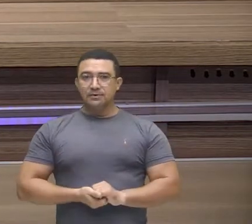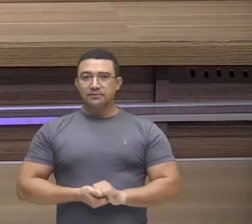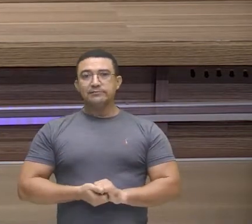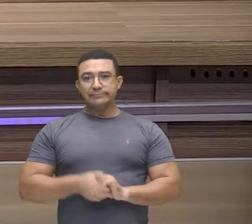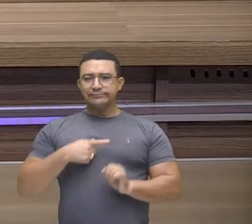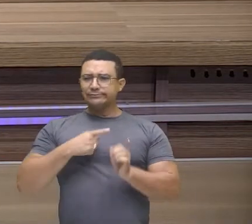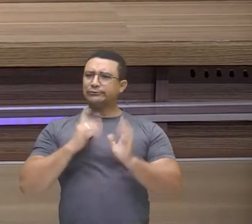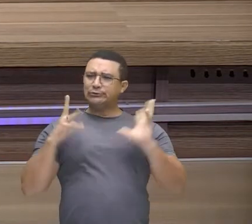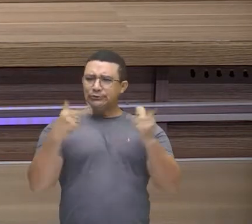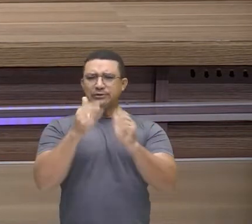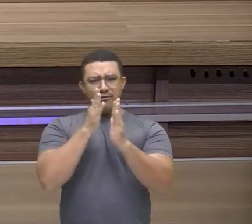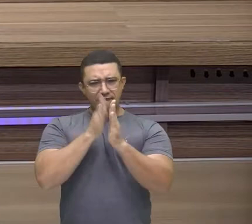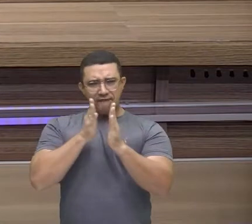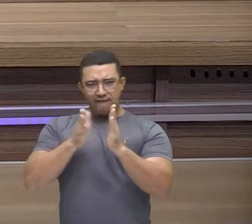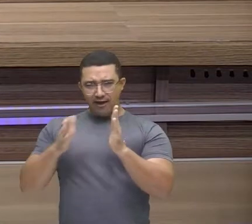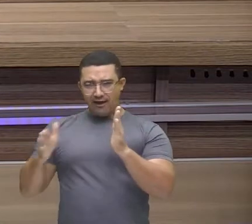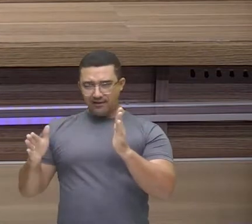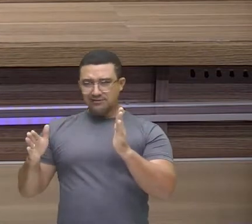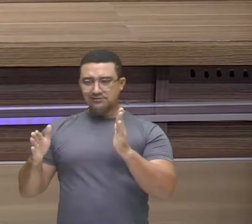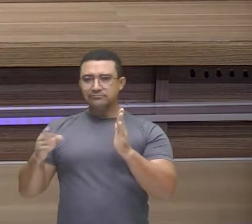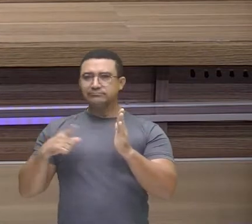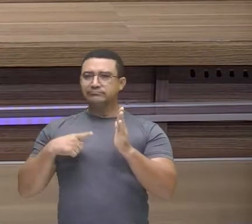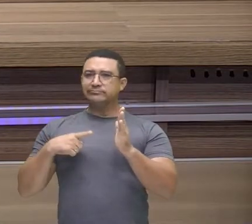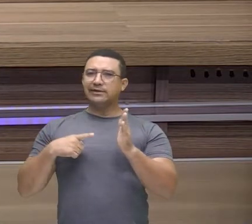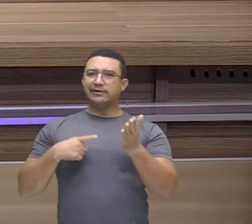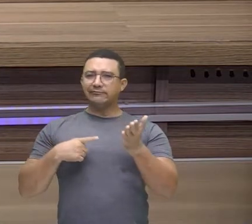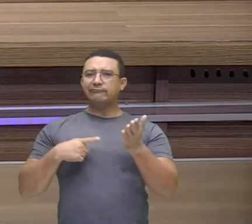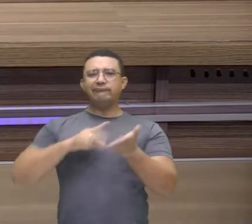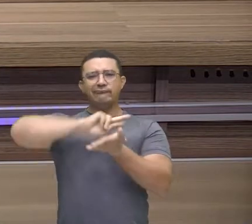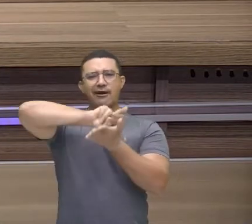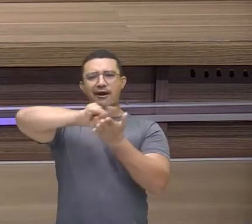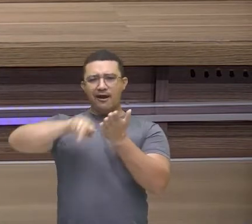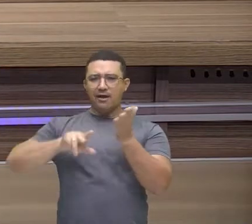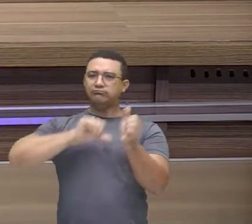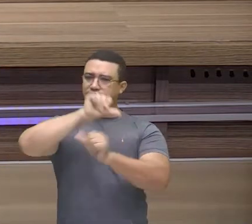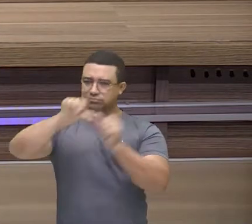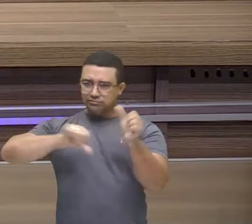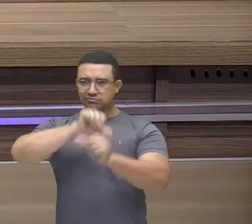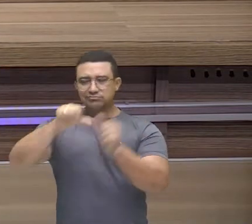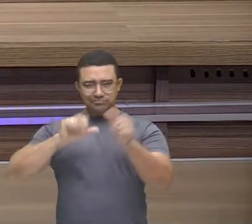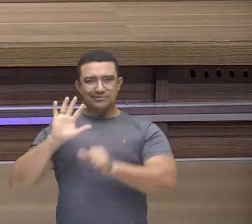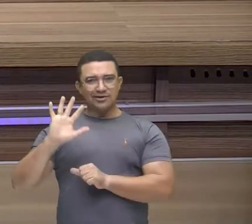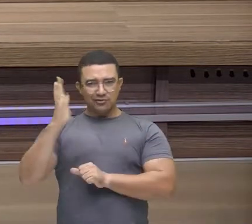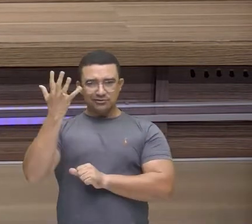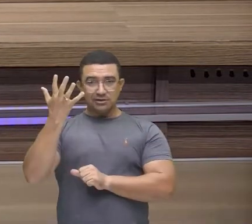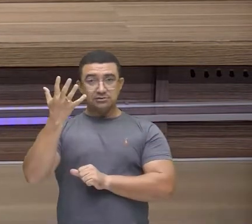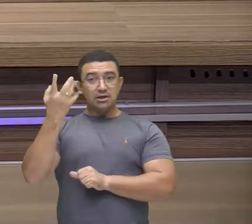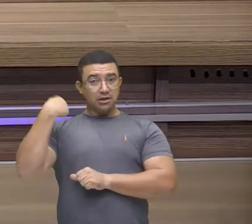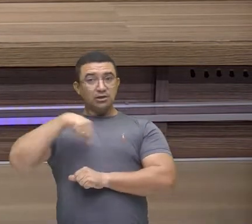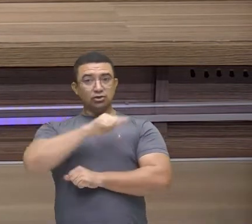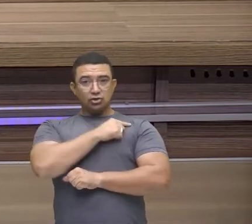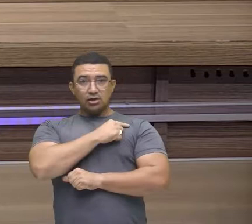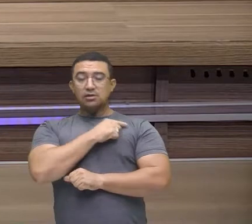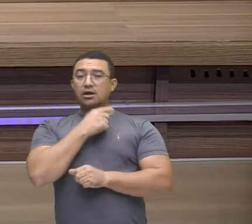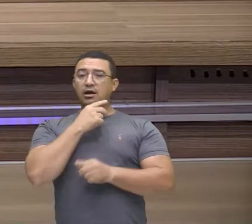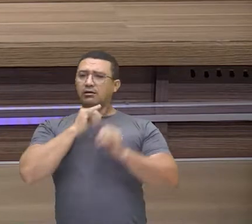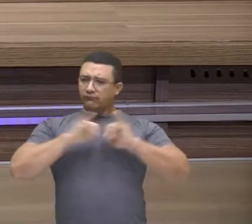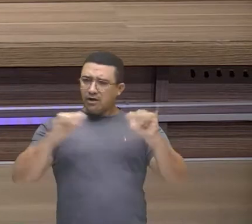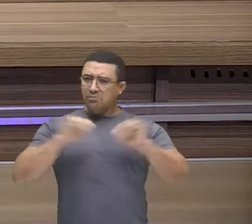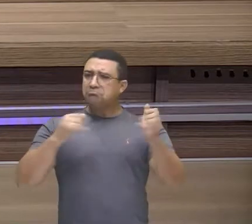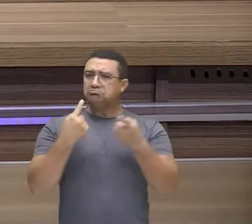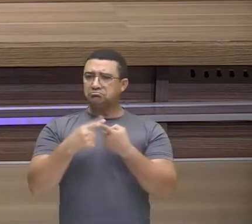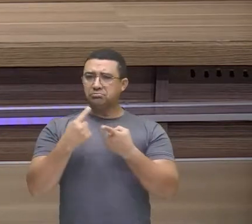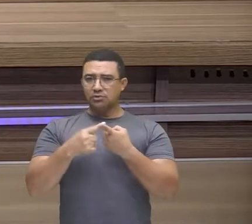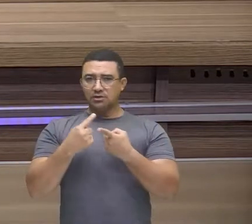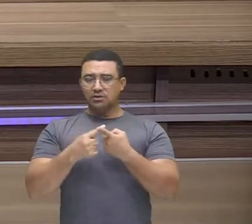toda, né, onde a gente tem uma série de transformações e a gente vai ficando. Nós falamos isso porque quando